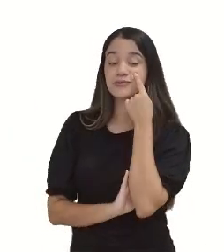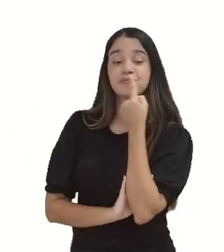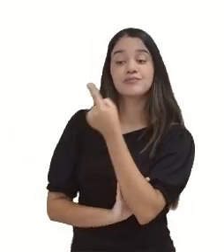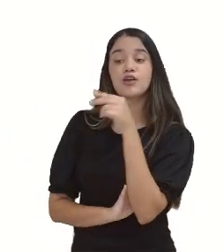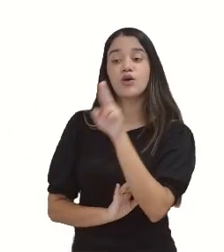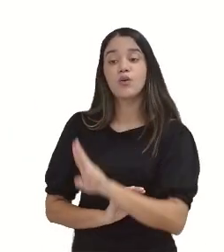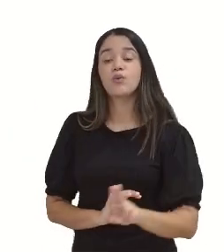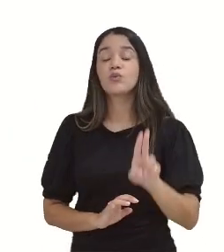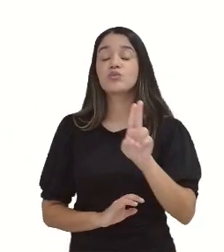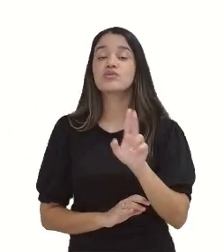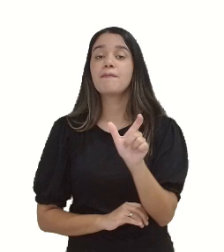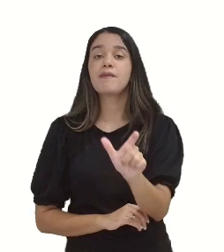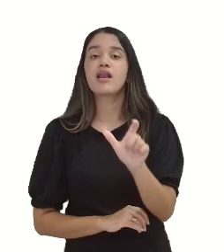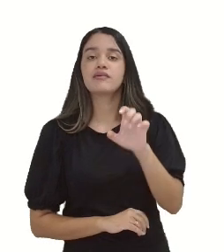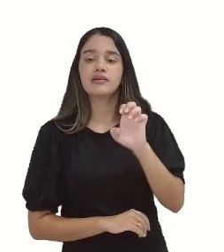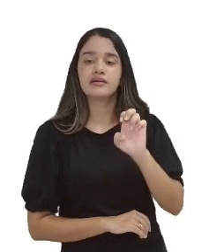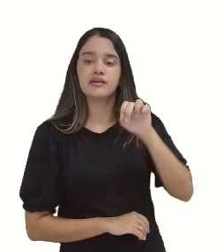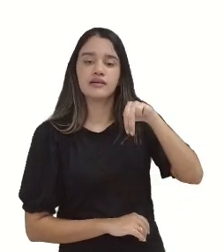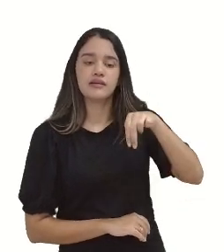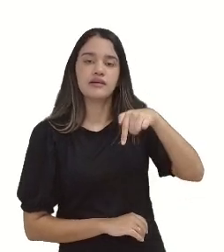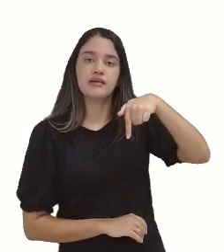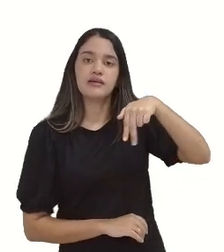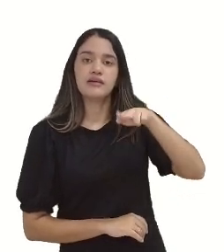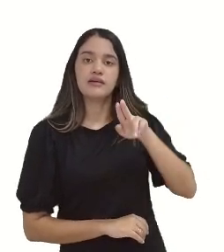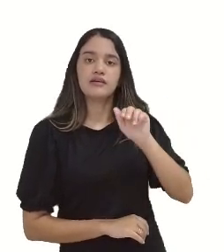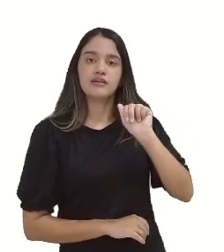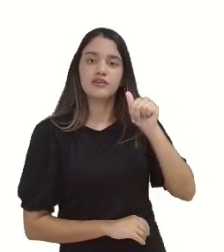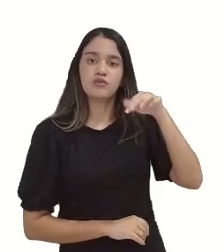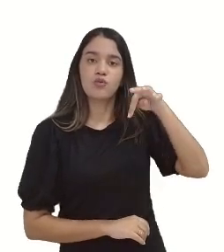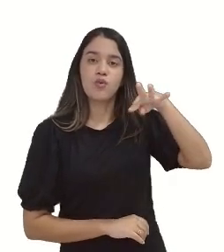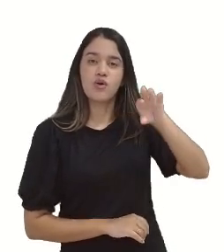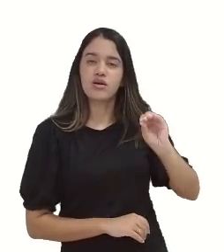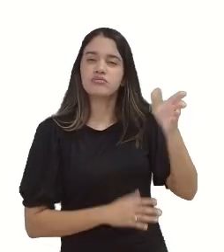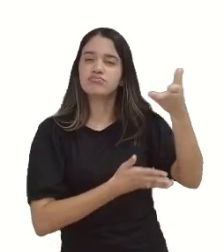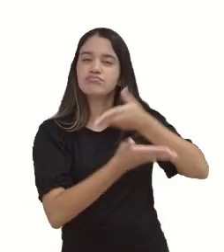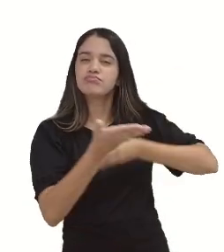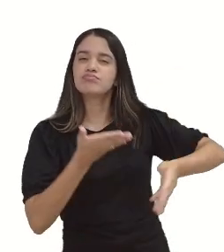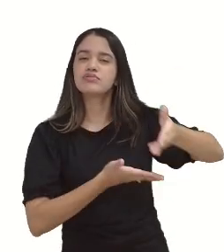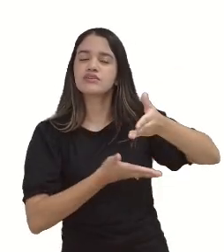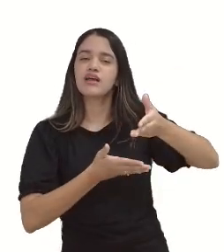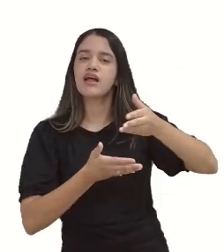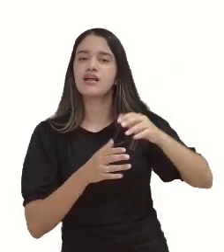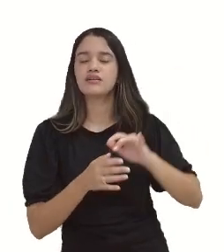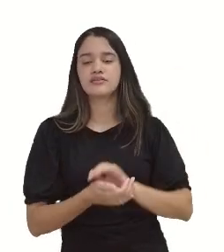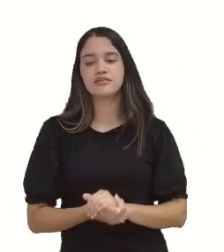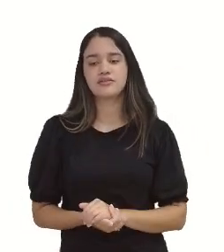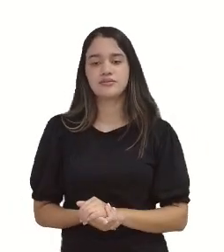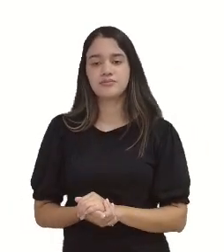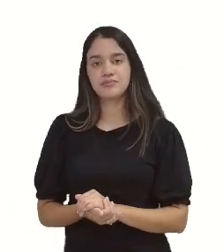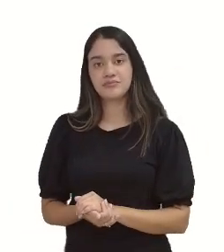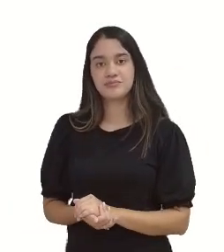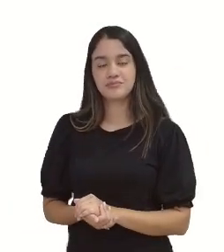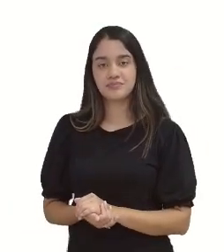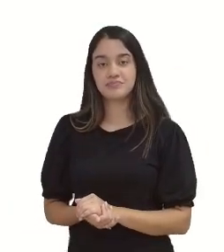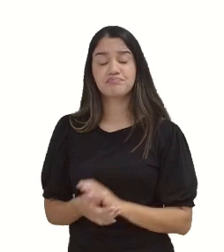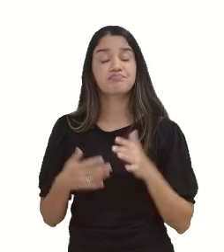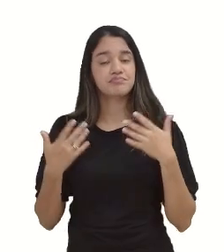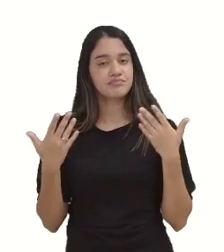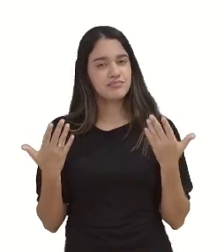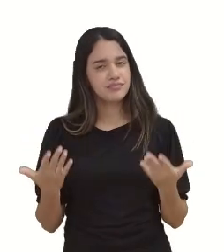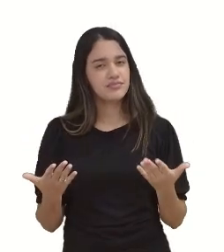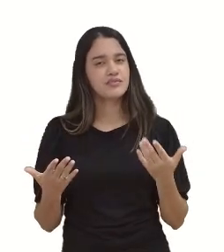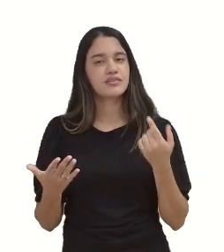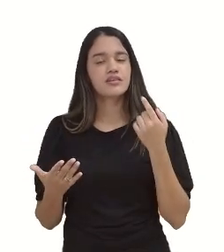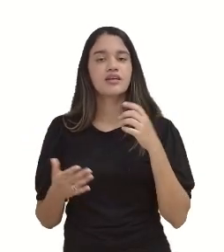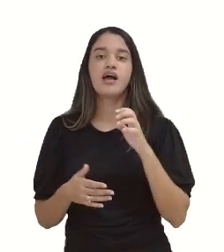da palavra enquanto, no segundo parágrafo, estabelece a seguinte relação com o primeiro. Então,